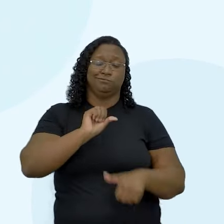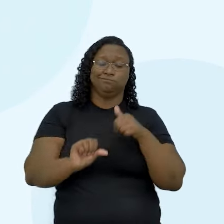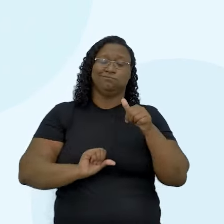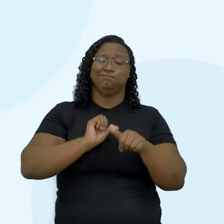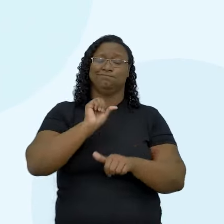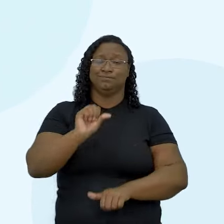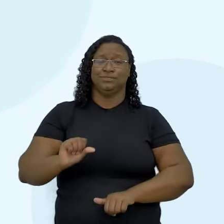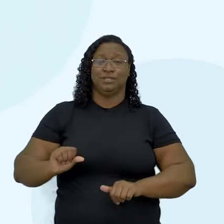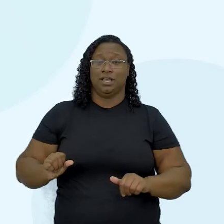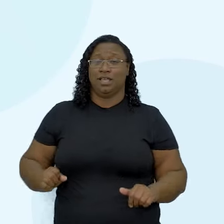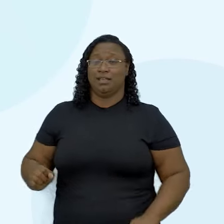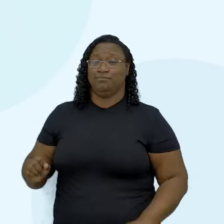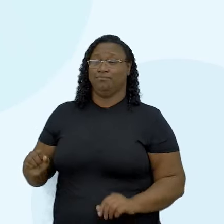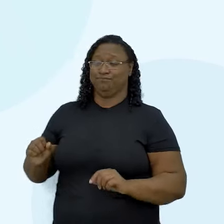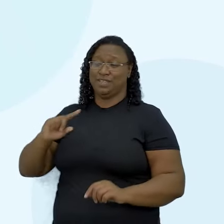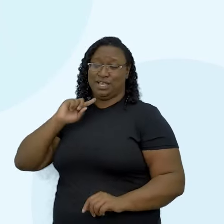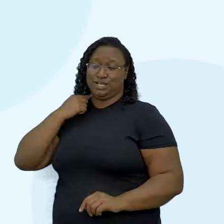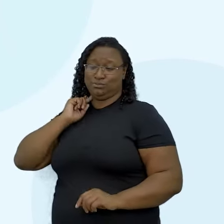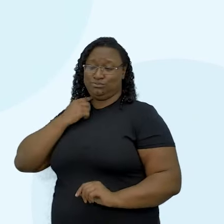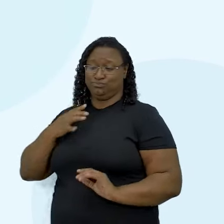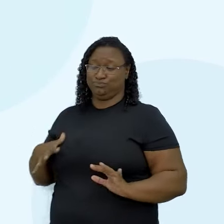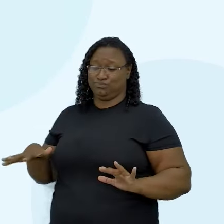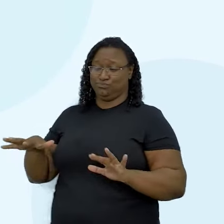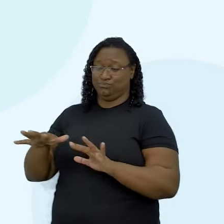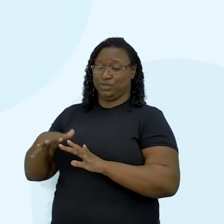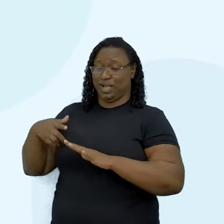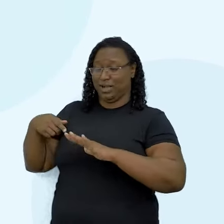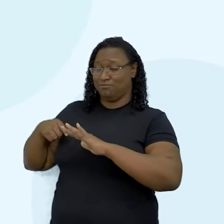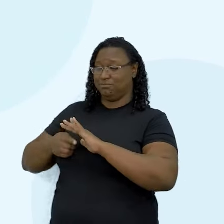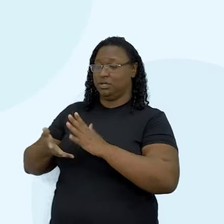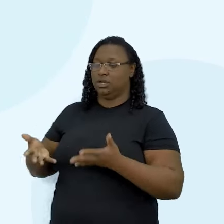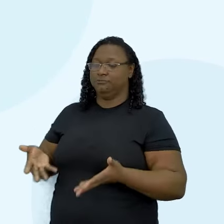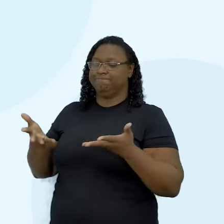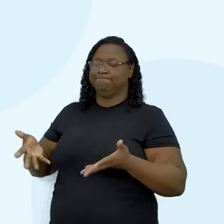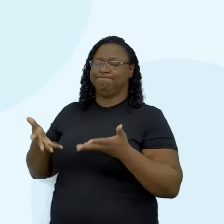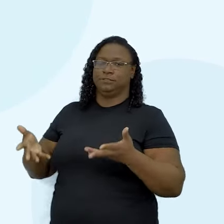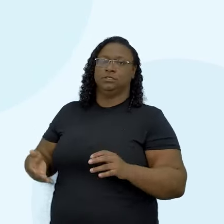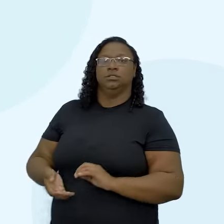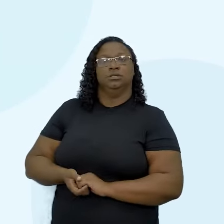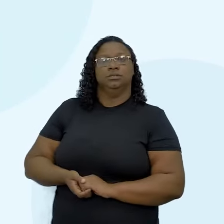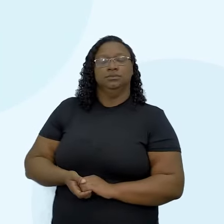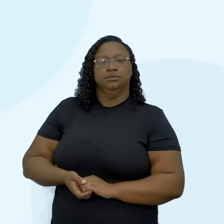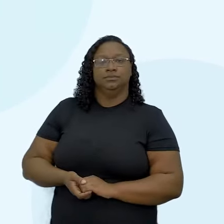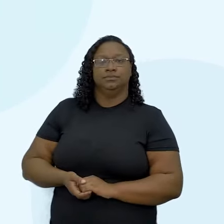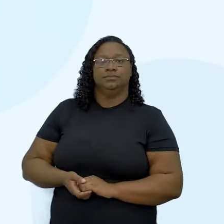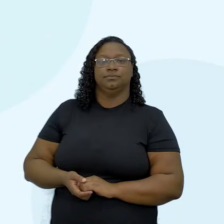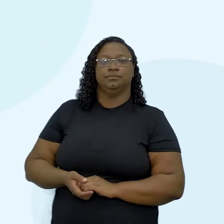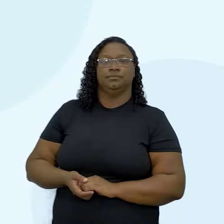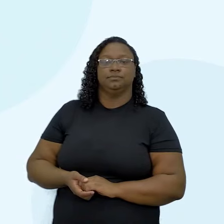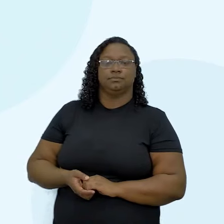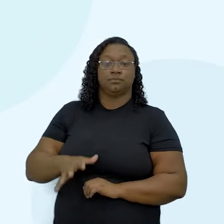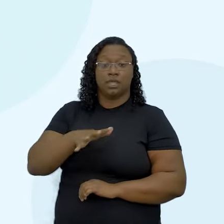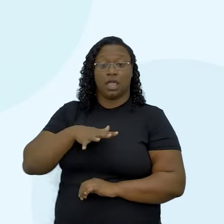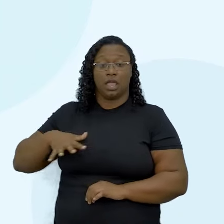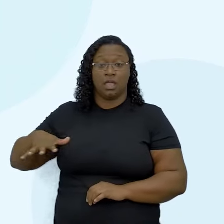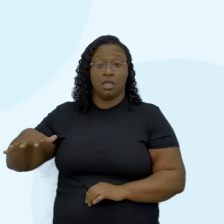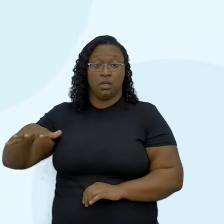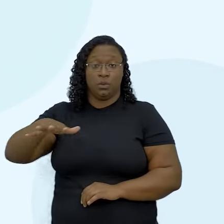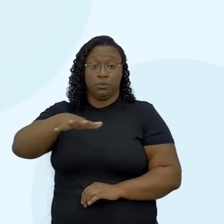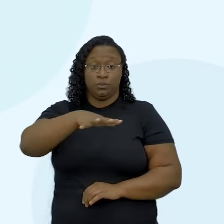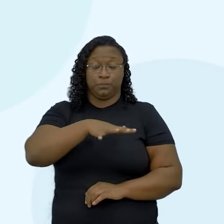lixões habitados, nas quais até o termo exploração é um eufemismo. Nem dentro, nem entre as sociedades